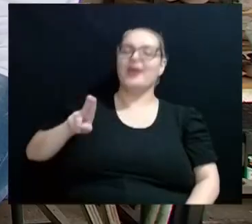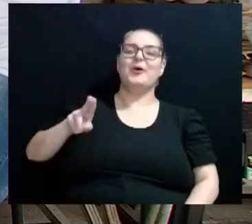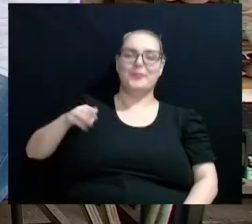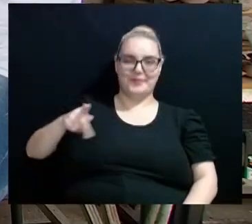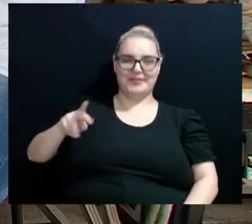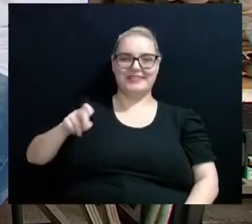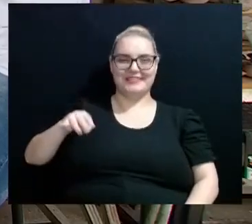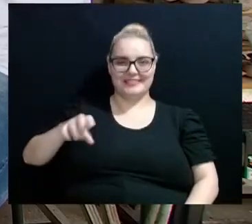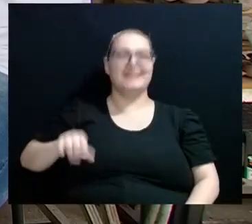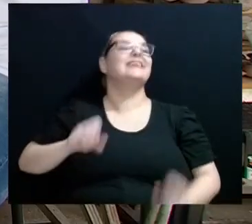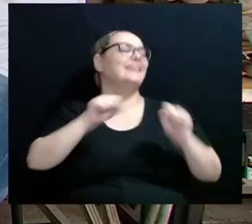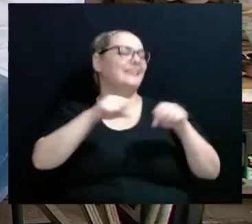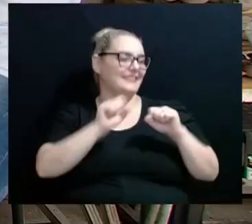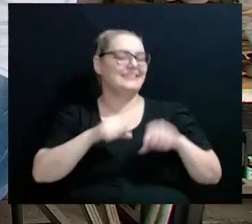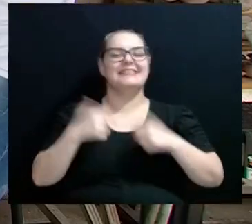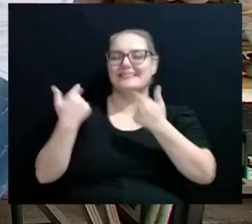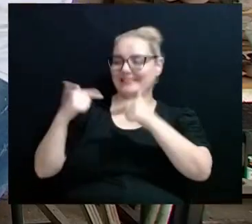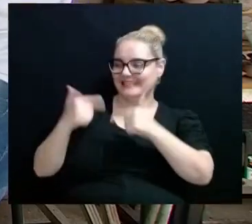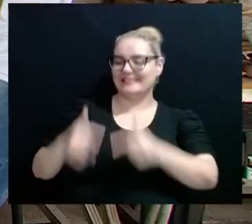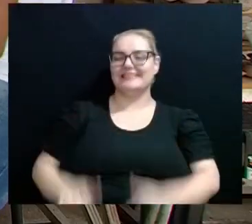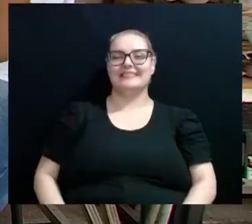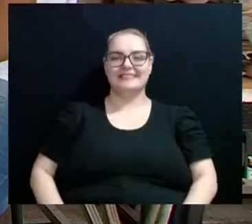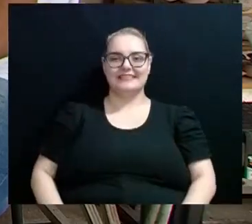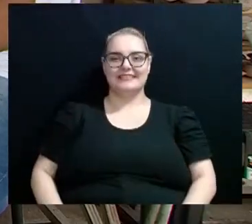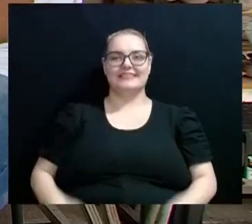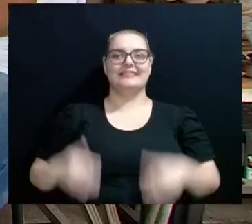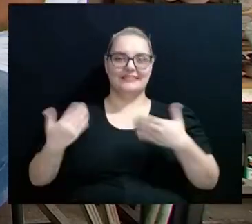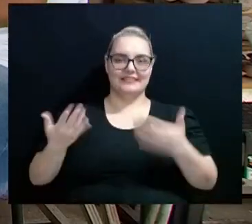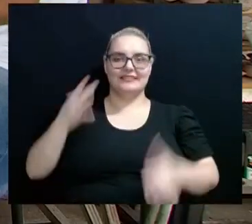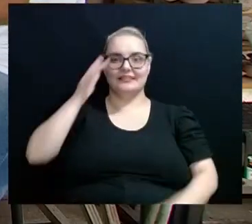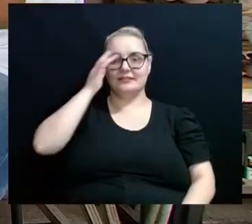mesmo. Você mesmo. Eu sou um eu-empresário. Eu empresário.